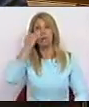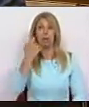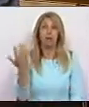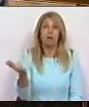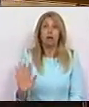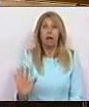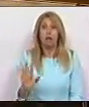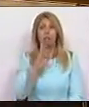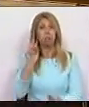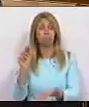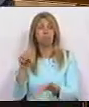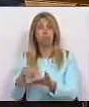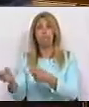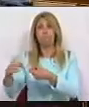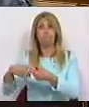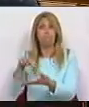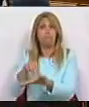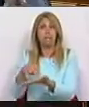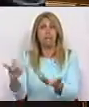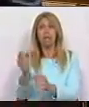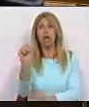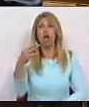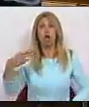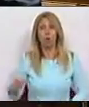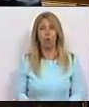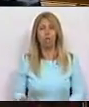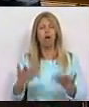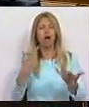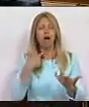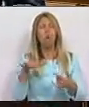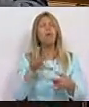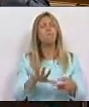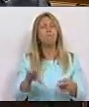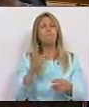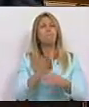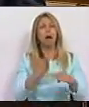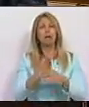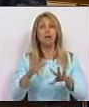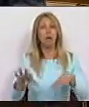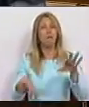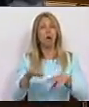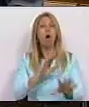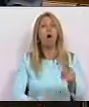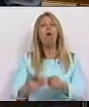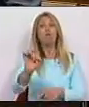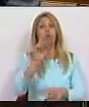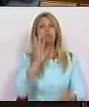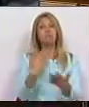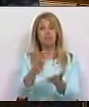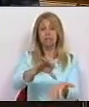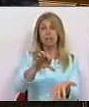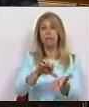presença no euro. Há uma parte da vossa manobra que é compreendida, que é tentar colocar no centro do debate político